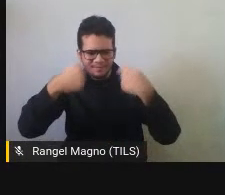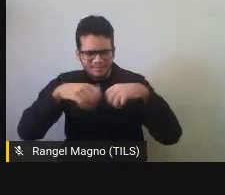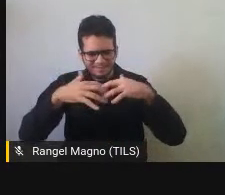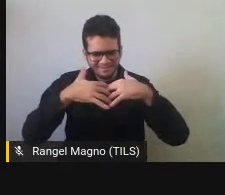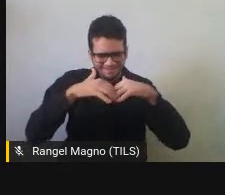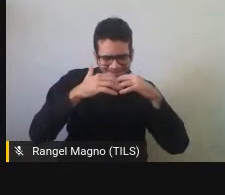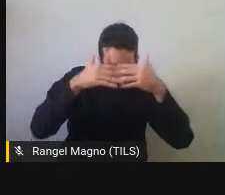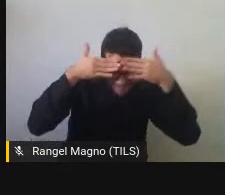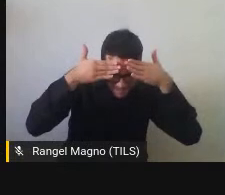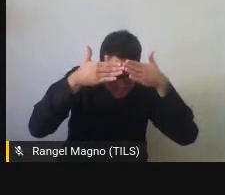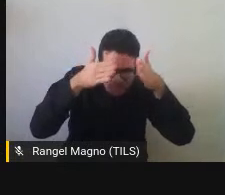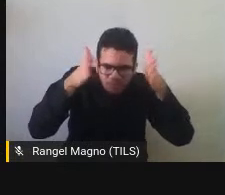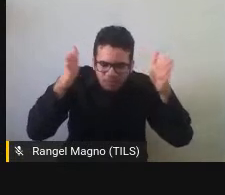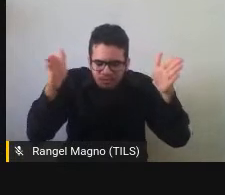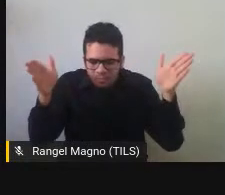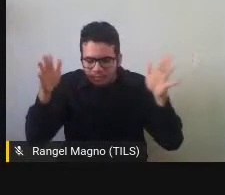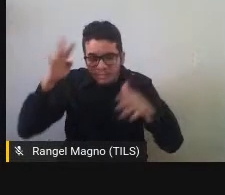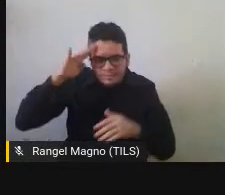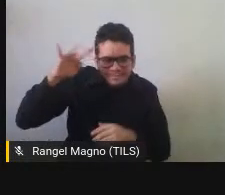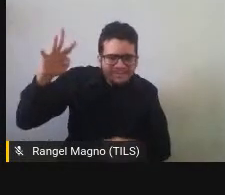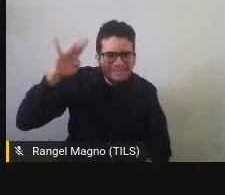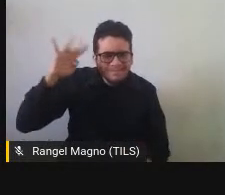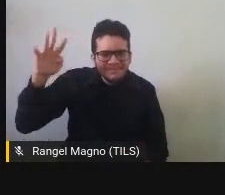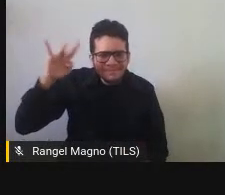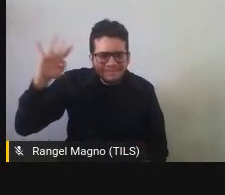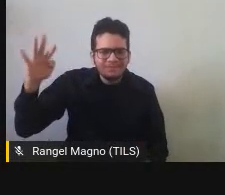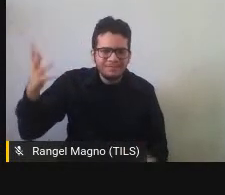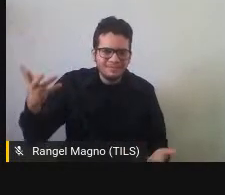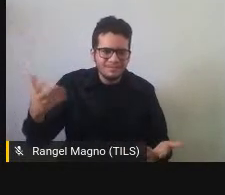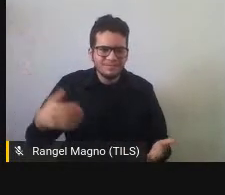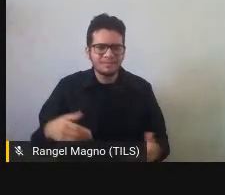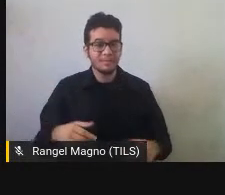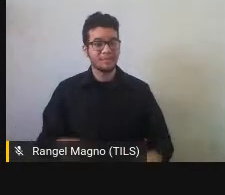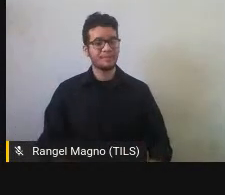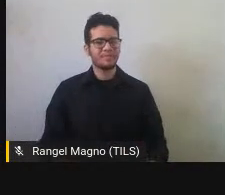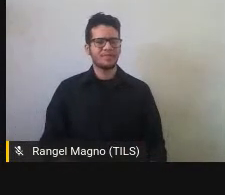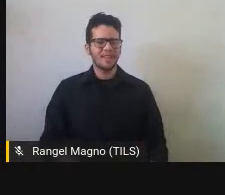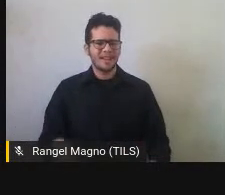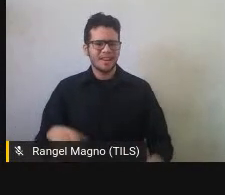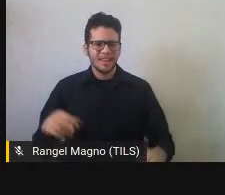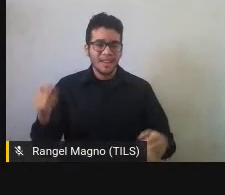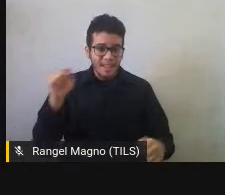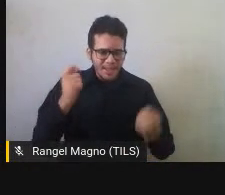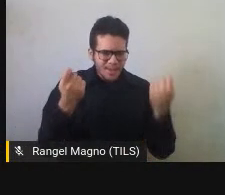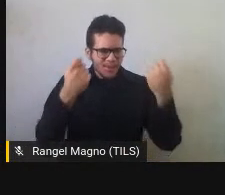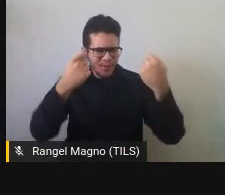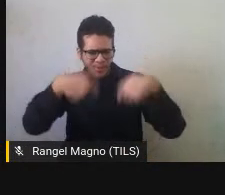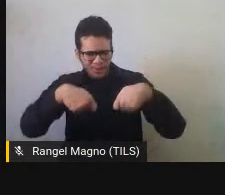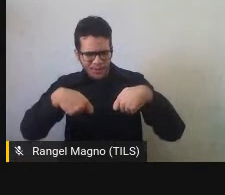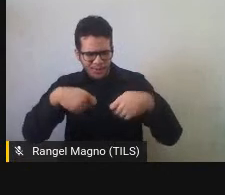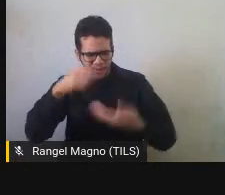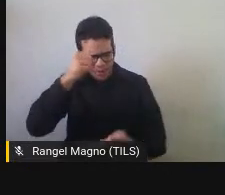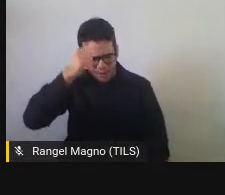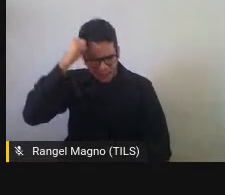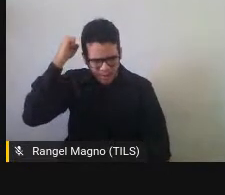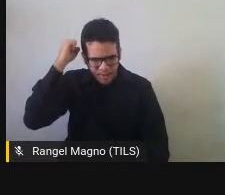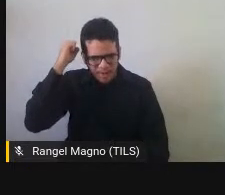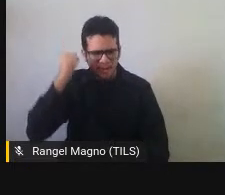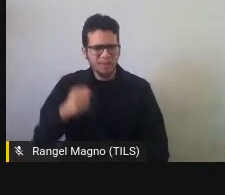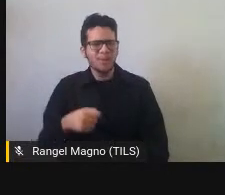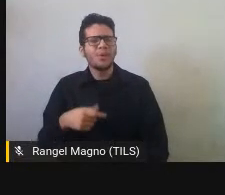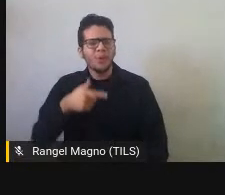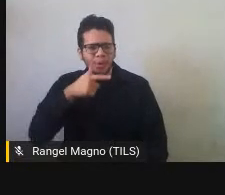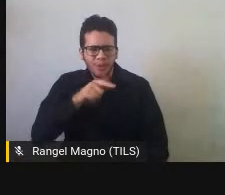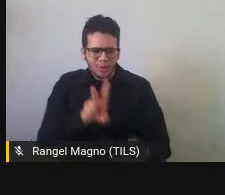constante de cartas a testas essa relação portanto permitiu associar um certo lugar de escrita no relato que